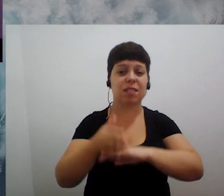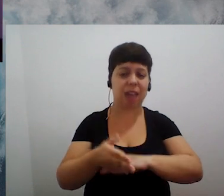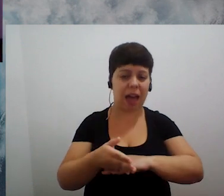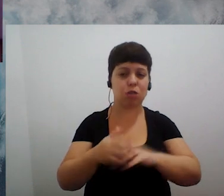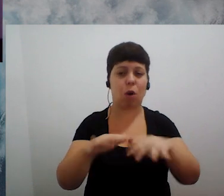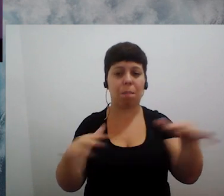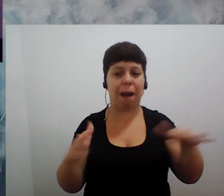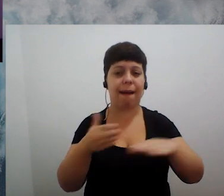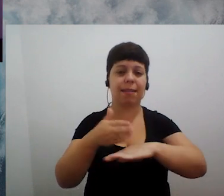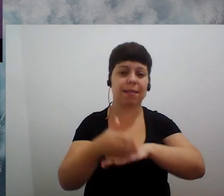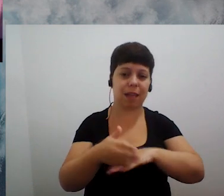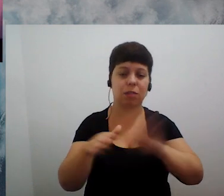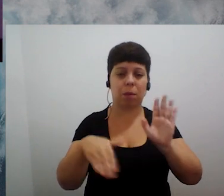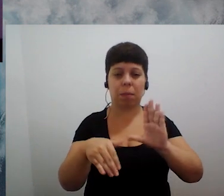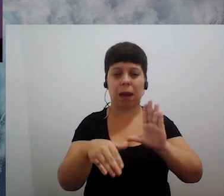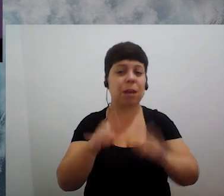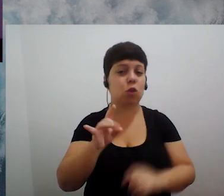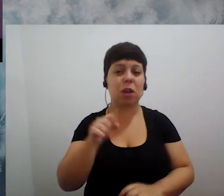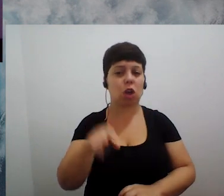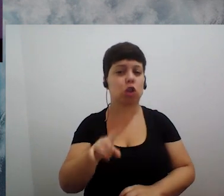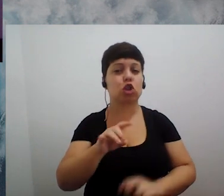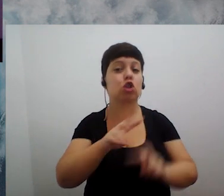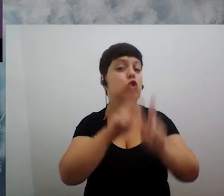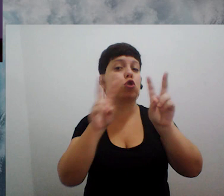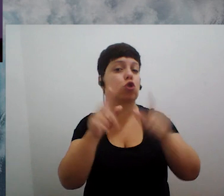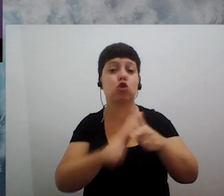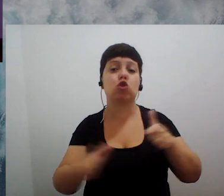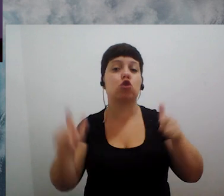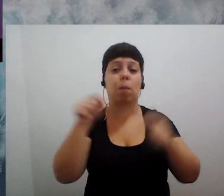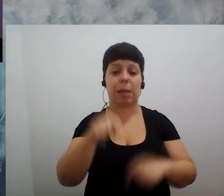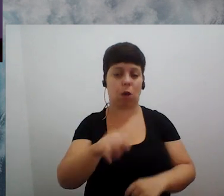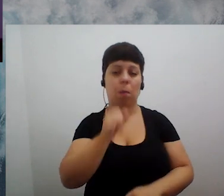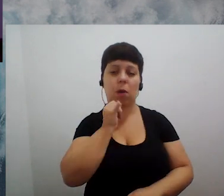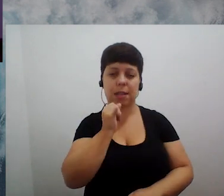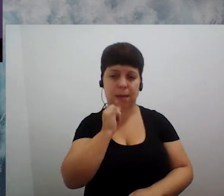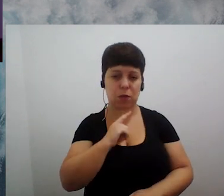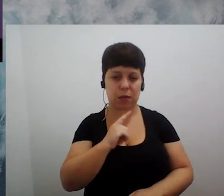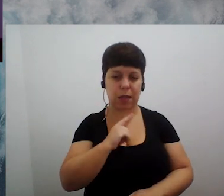né? Mas não é disso só que a gente está falando. Por exemplo, a gente teve